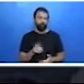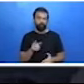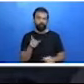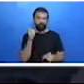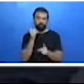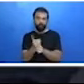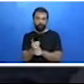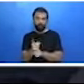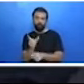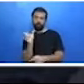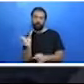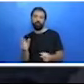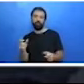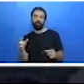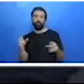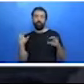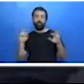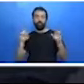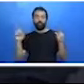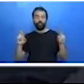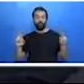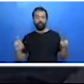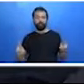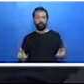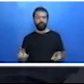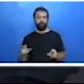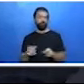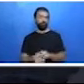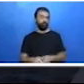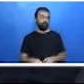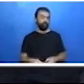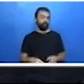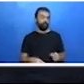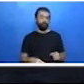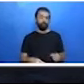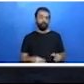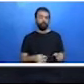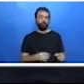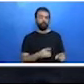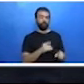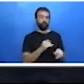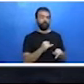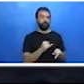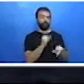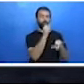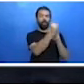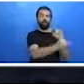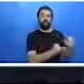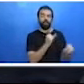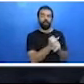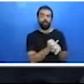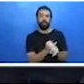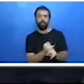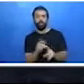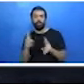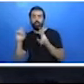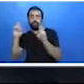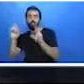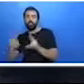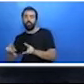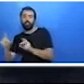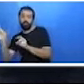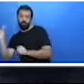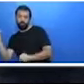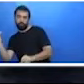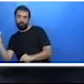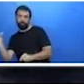coisa que rime, tá bom? Lembrando, ó, internet... alguma coisa que rime aqui. Suado,